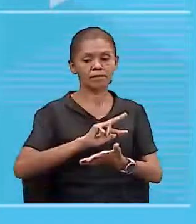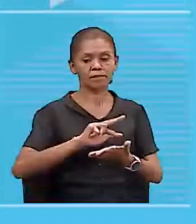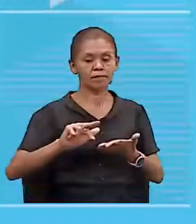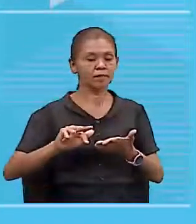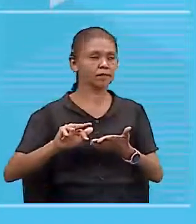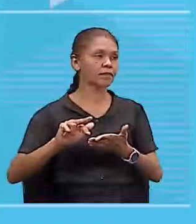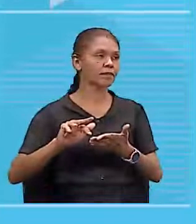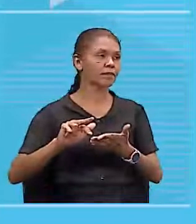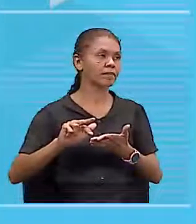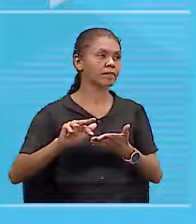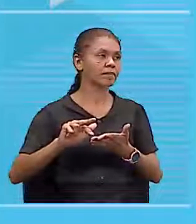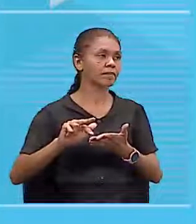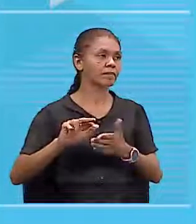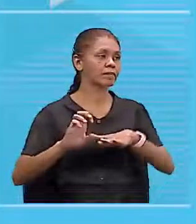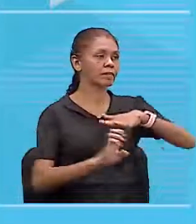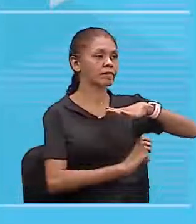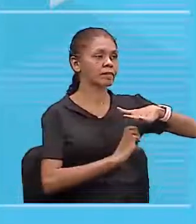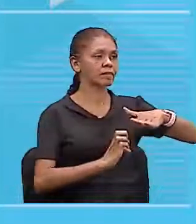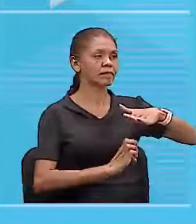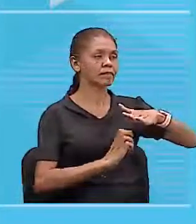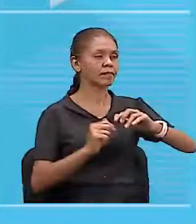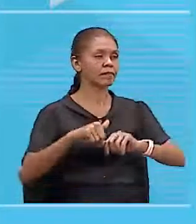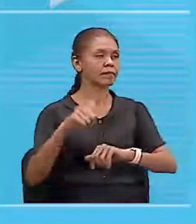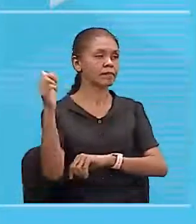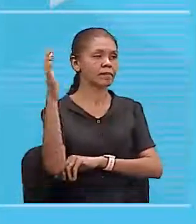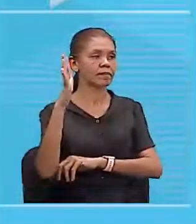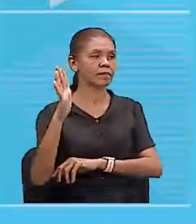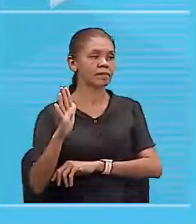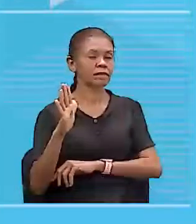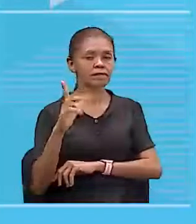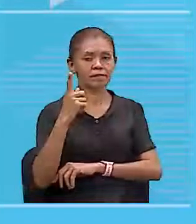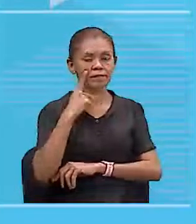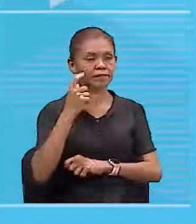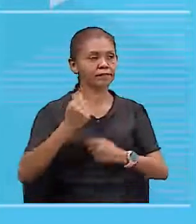Fusca que a Volkswagen o velho fusquinha onde eu aprendi a dirigir